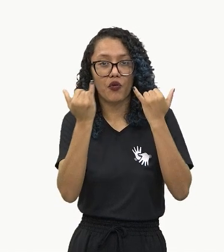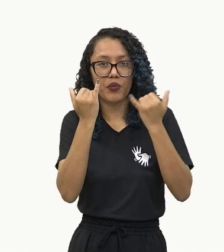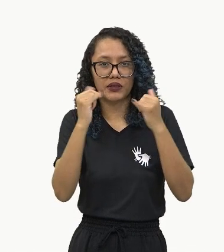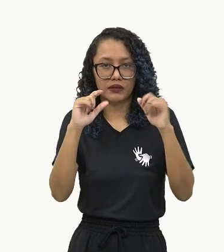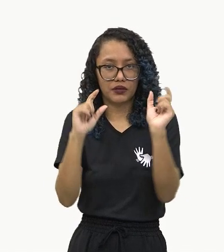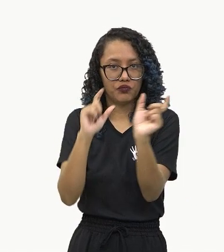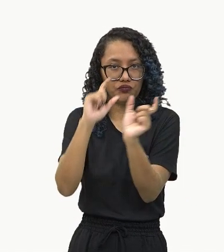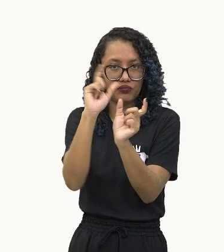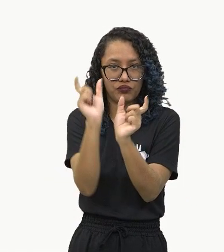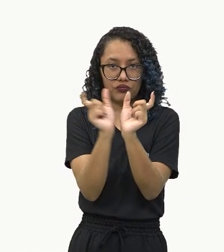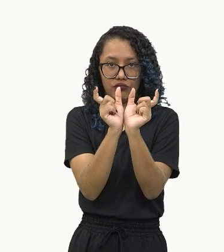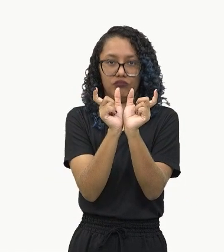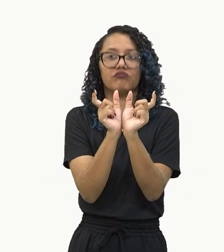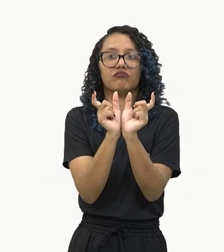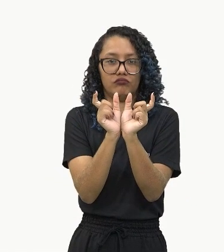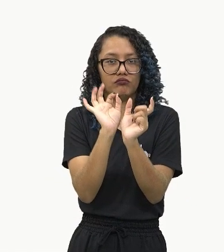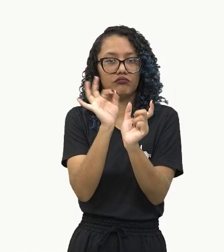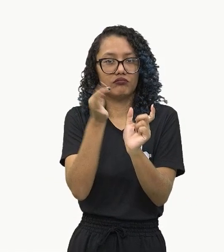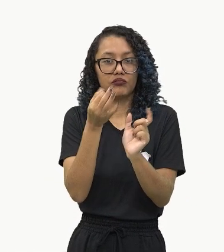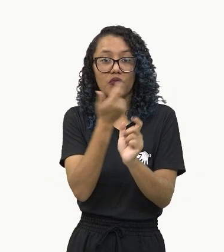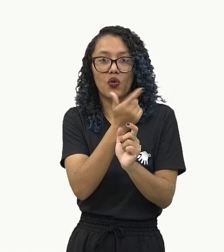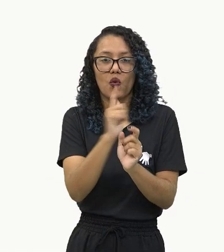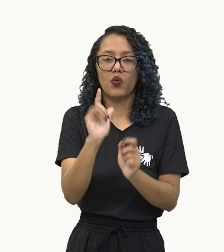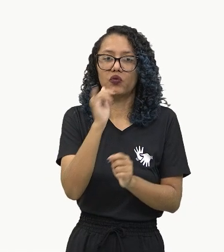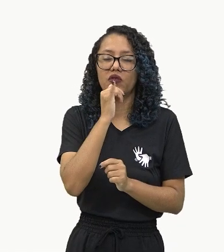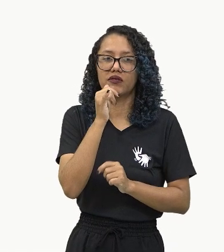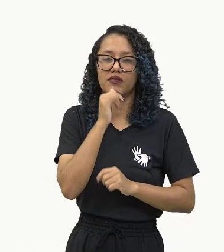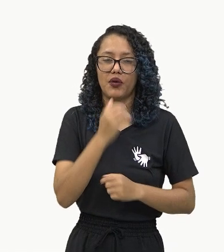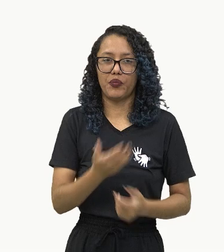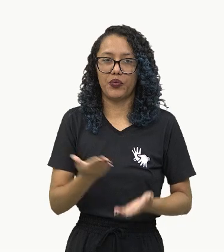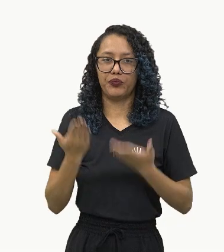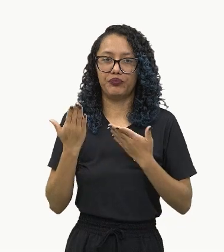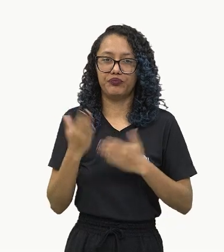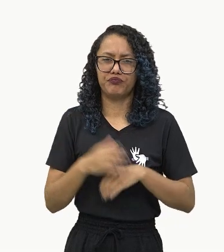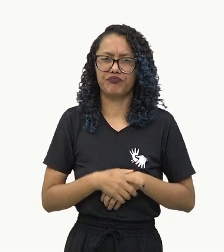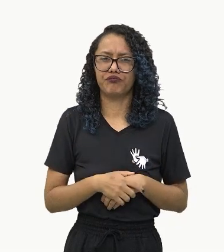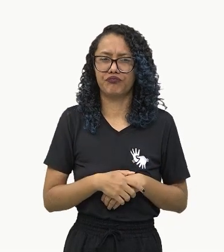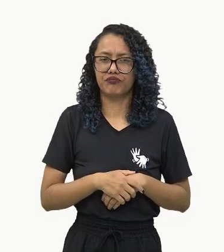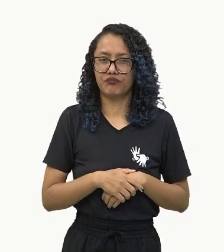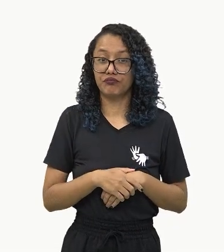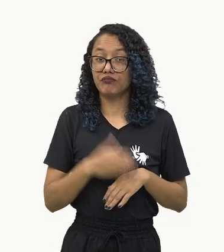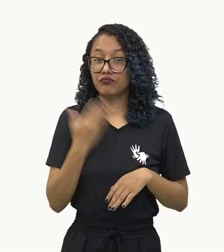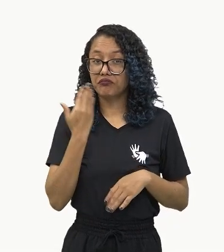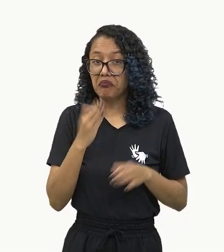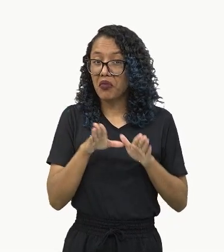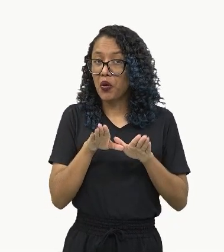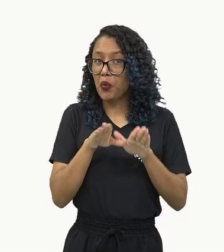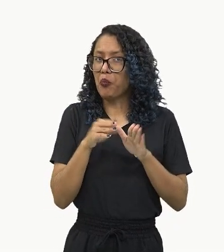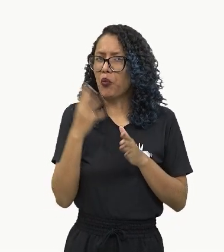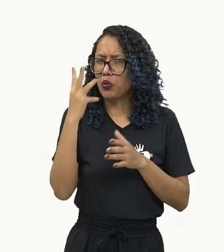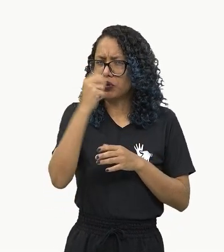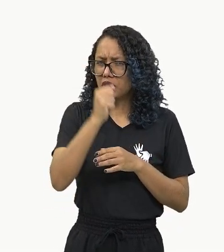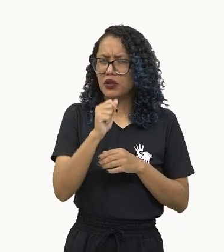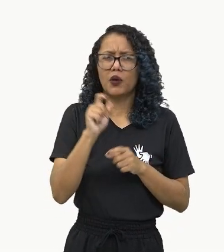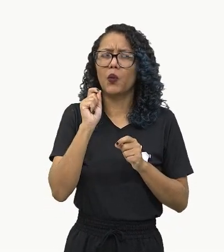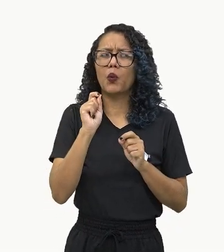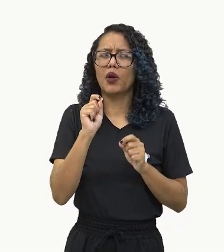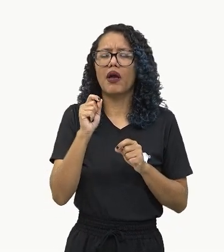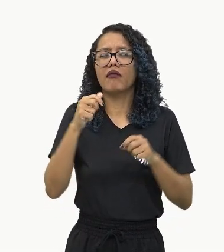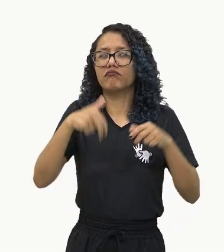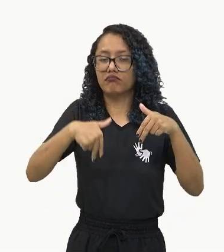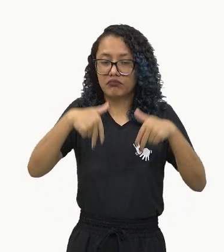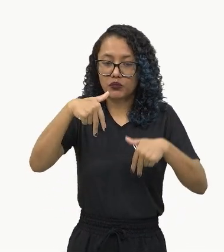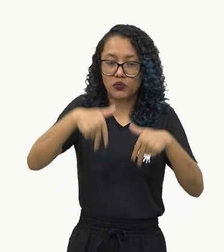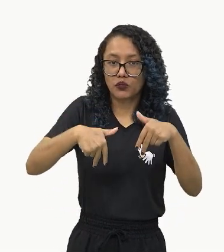trouxe outro exemplo ainda. Olha que aves bonitas, né? São los flamencos. Como